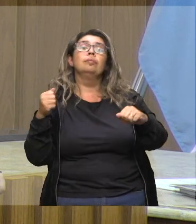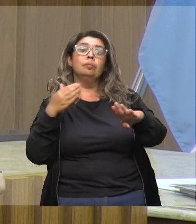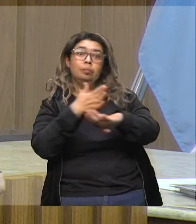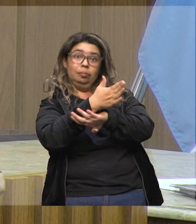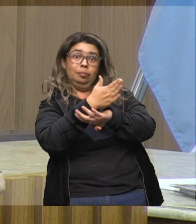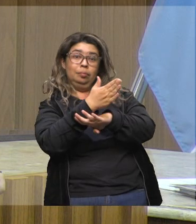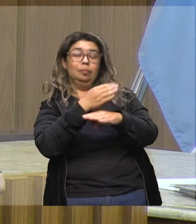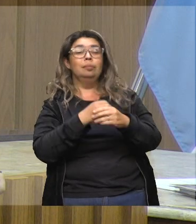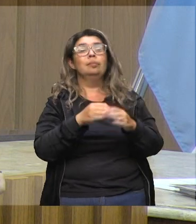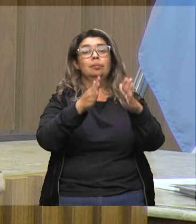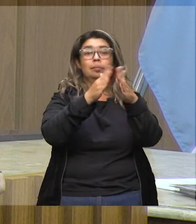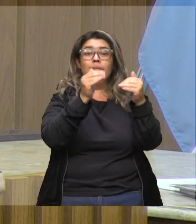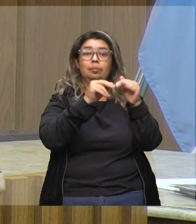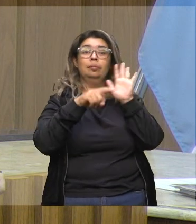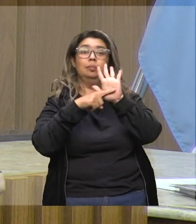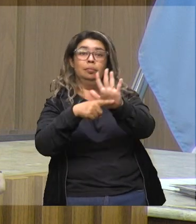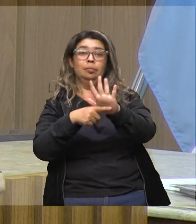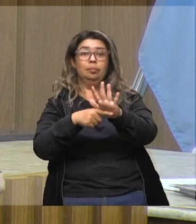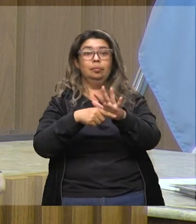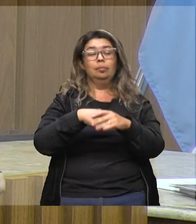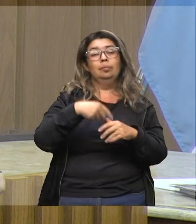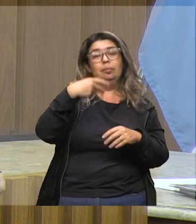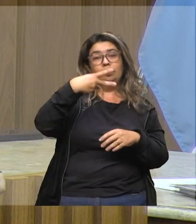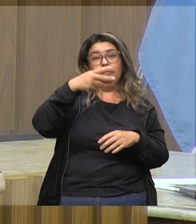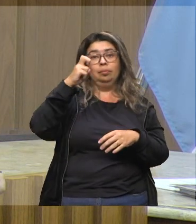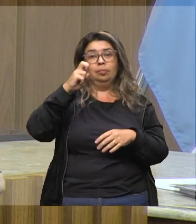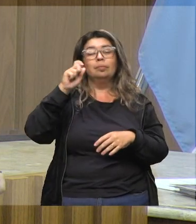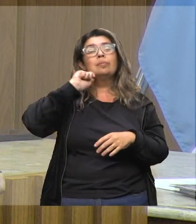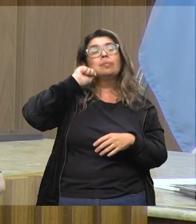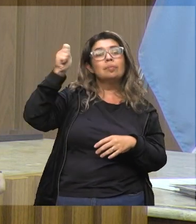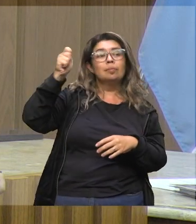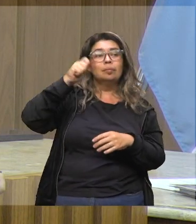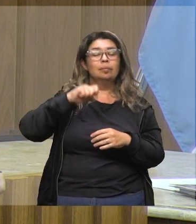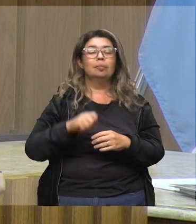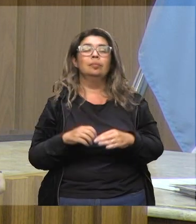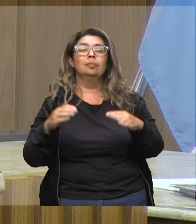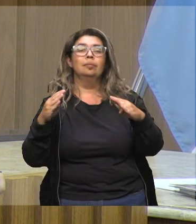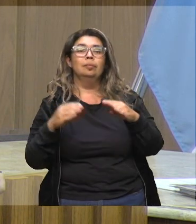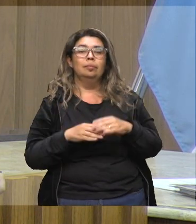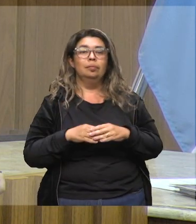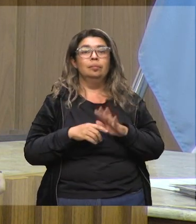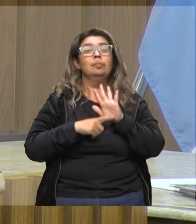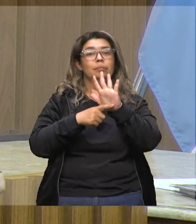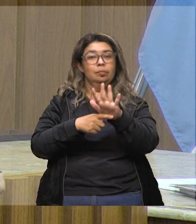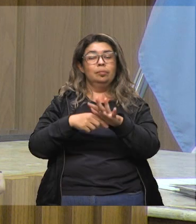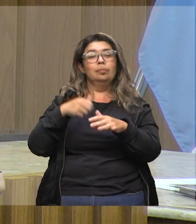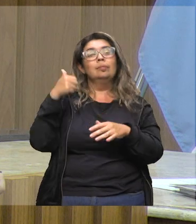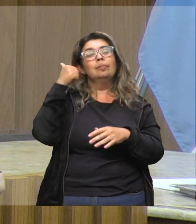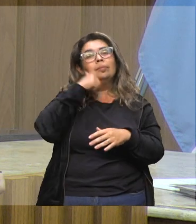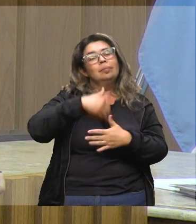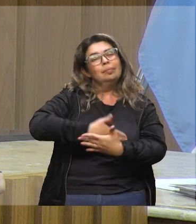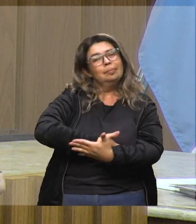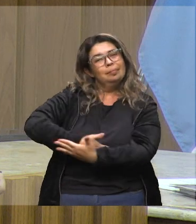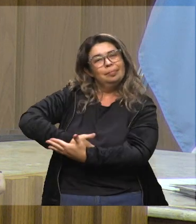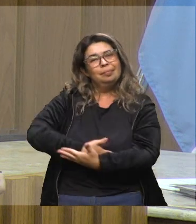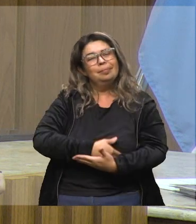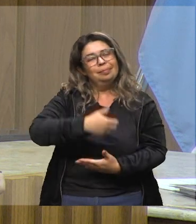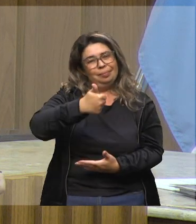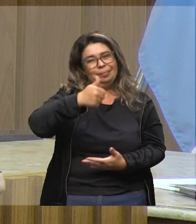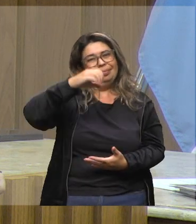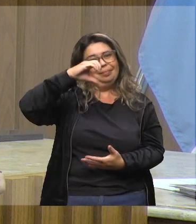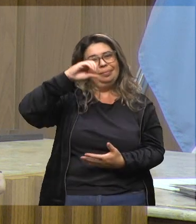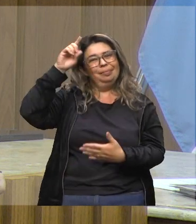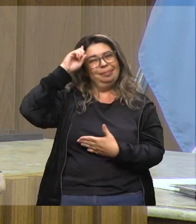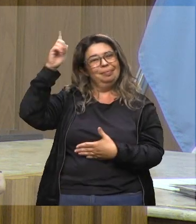na manhã de terça-feira, dia 25 de abril. É, morador do parque universitário salvou a menina de apenas 19 dias. Então, aqui os